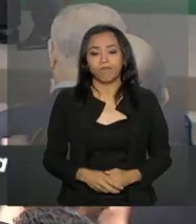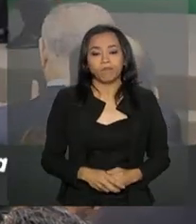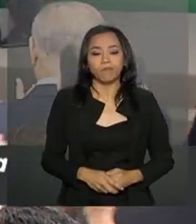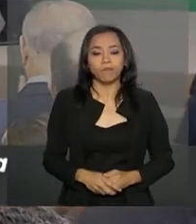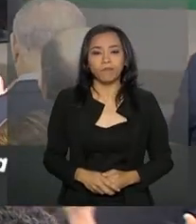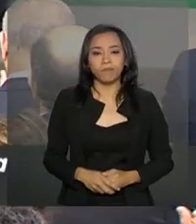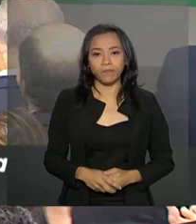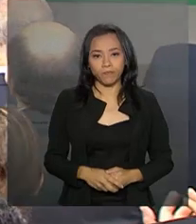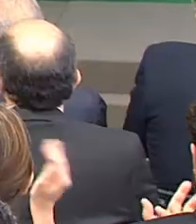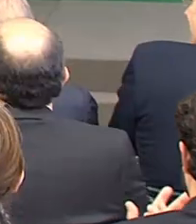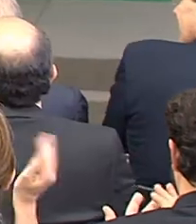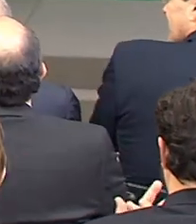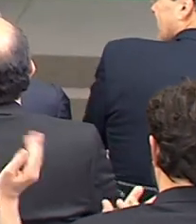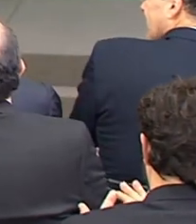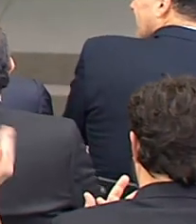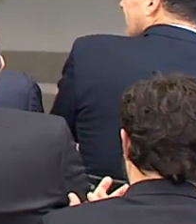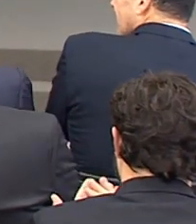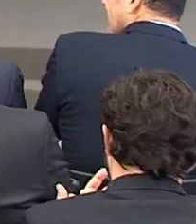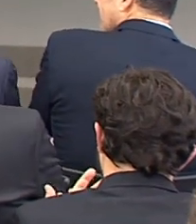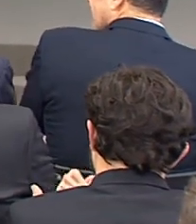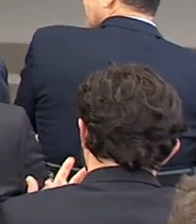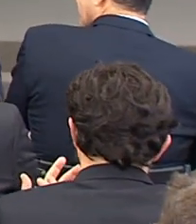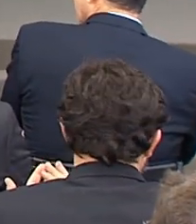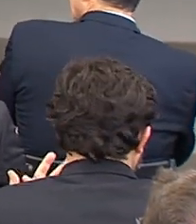está encerrada